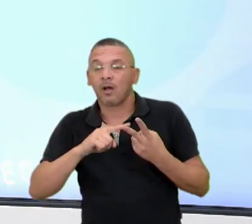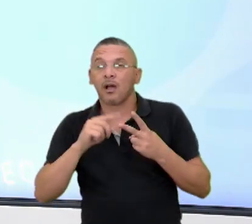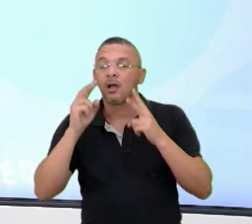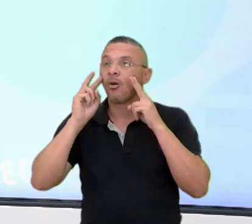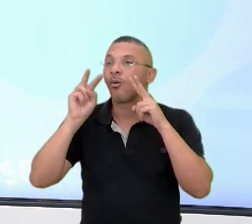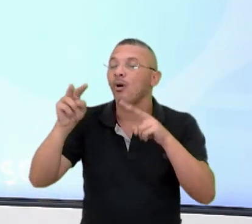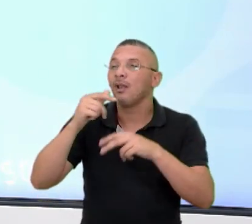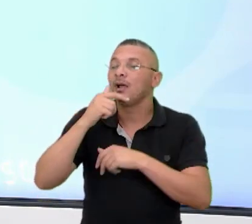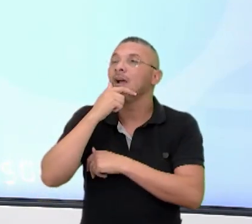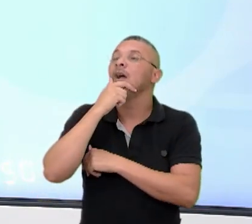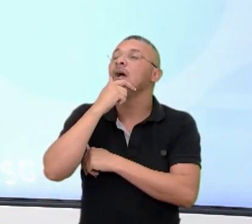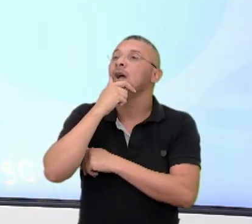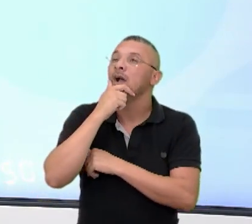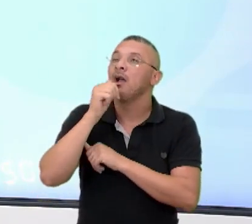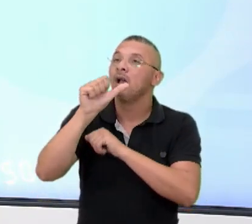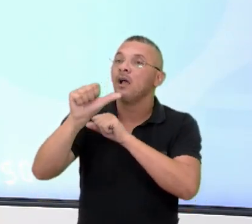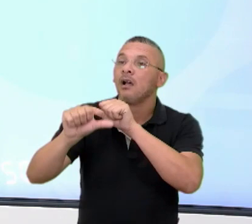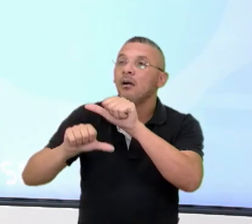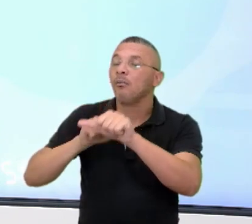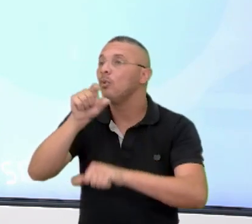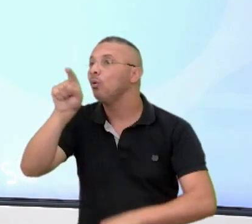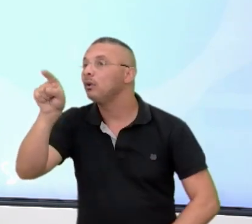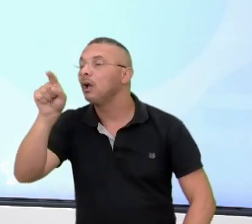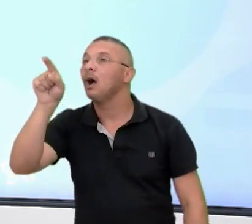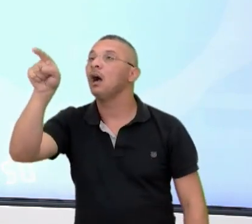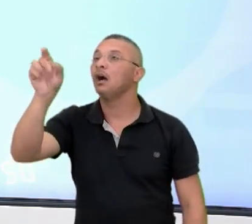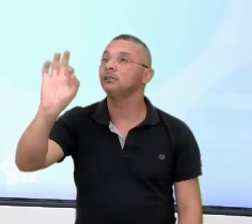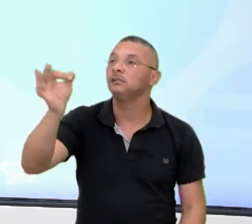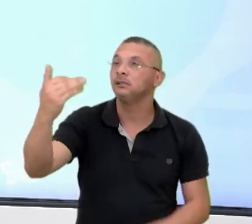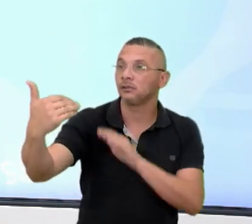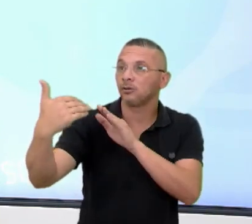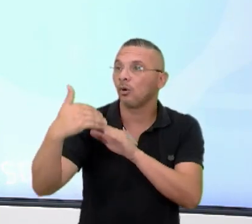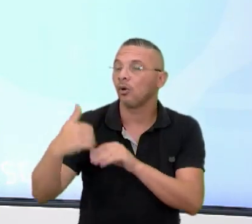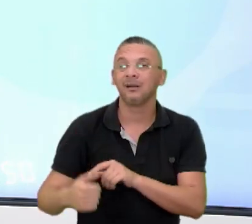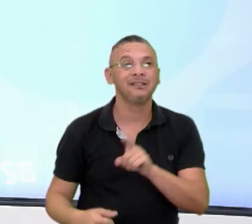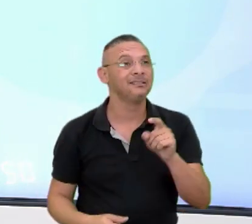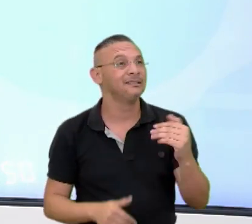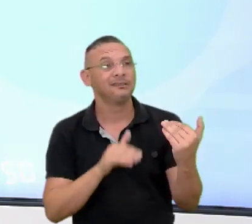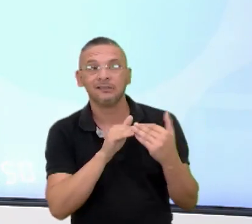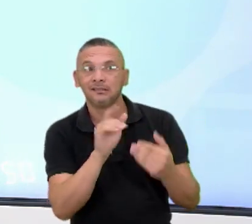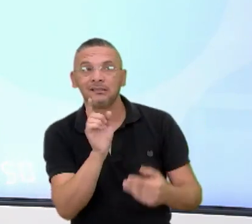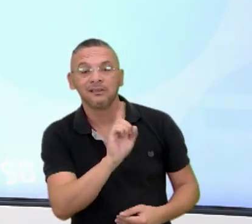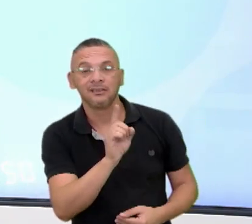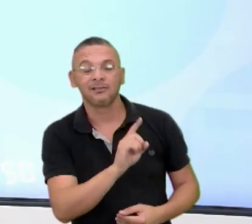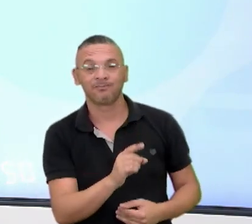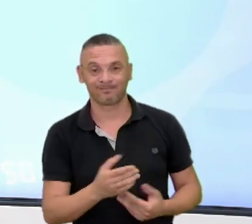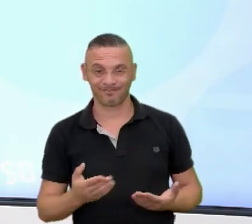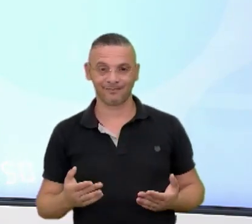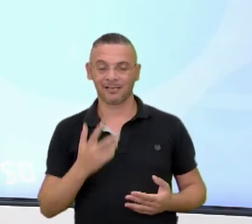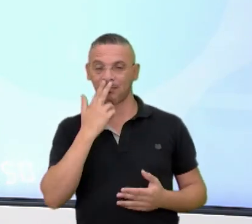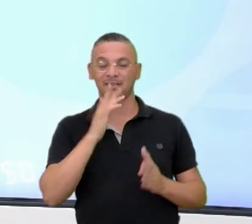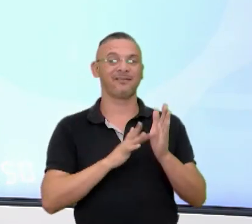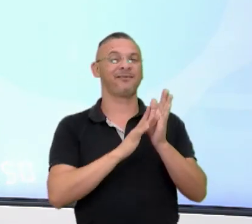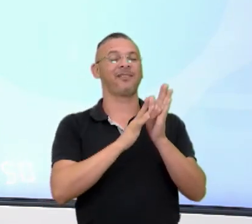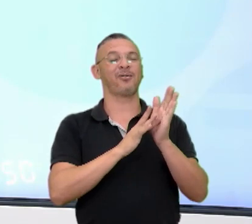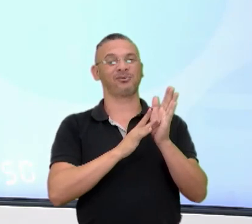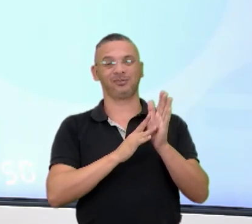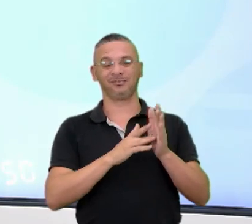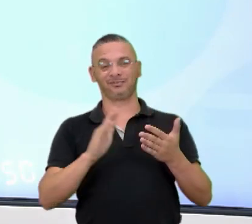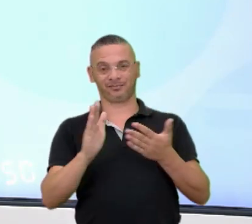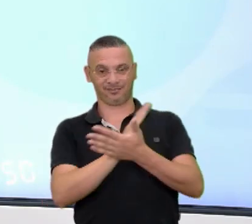Voltei aí com vocês. Cookie vocês sabem, né? Não é um biscoitinho não. Cookie não se refere à mídia, internet, né? O que é um cookie?